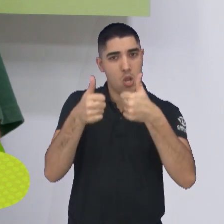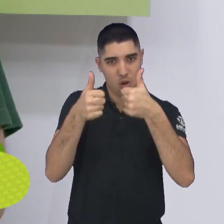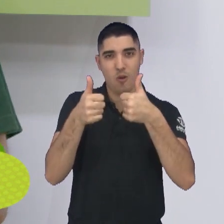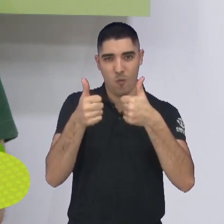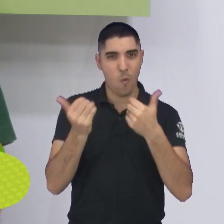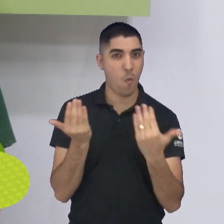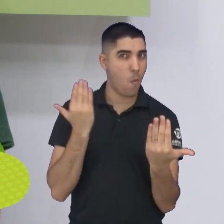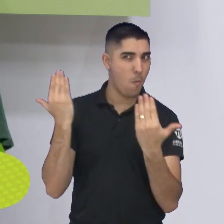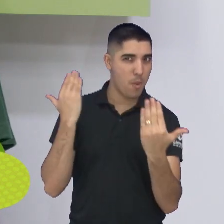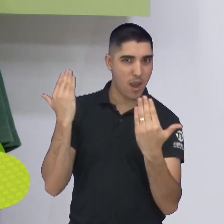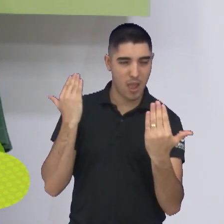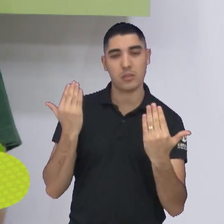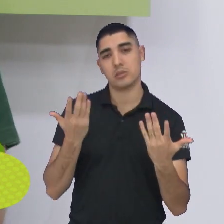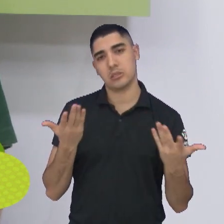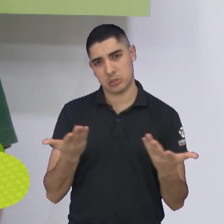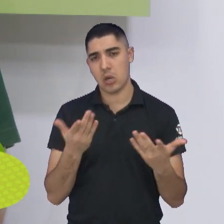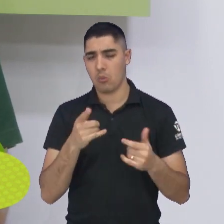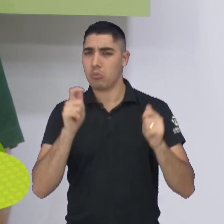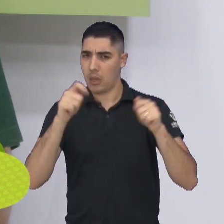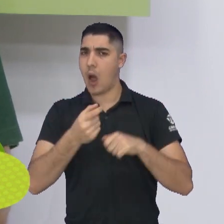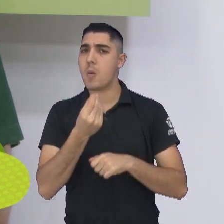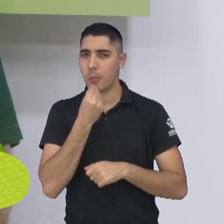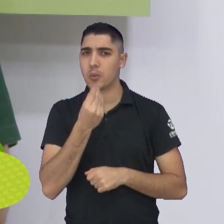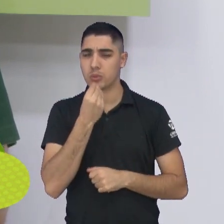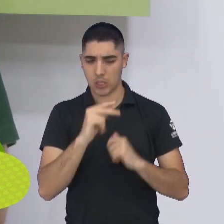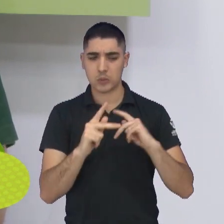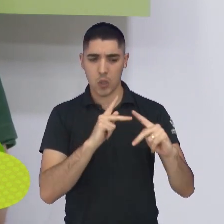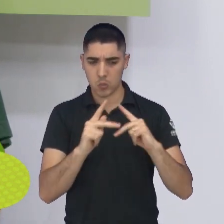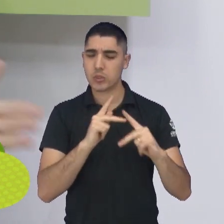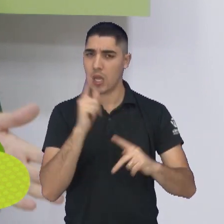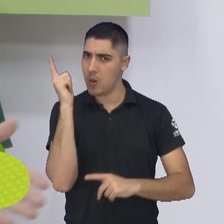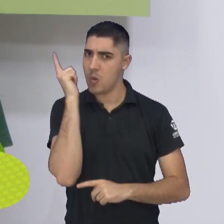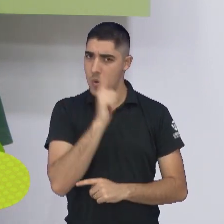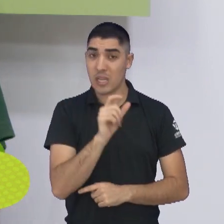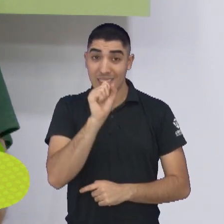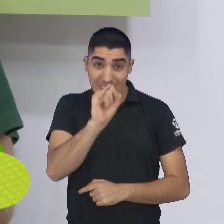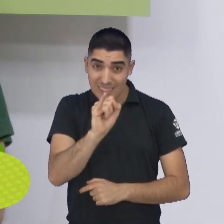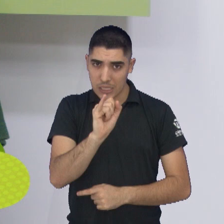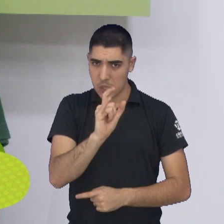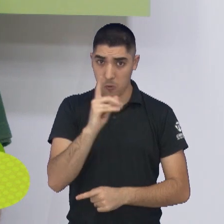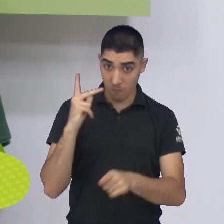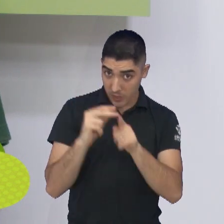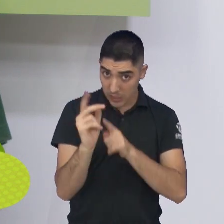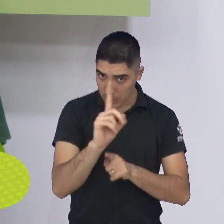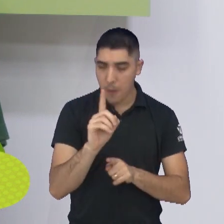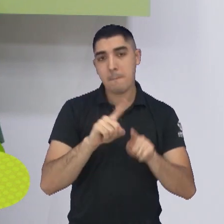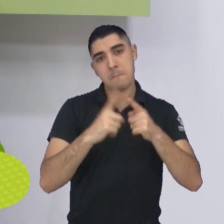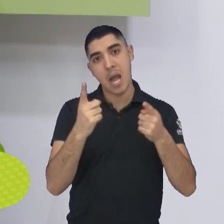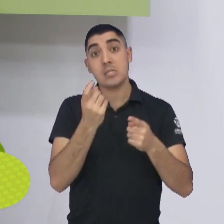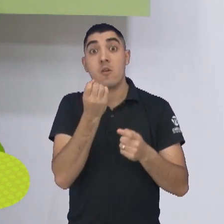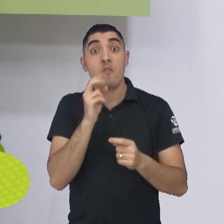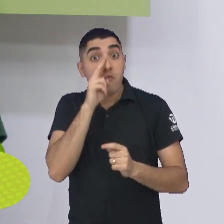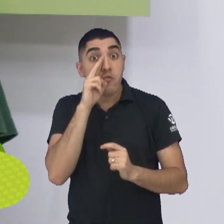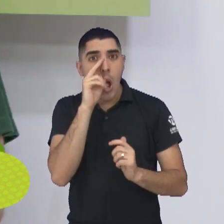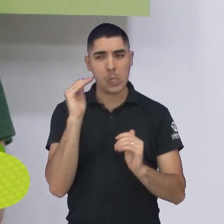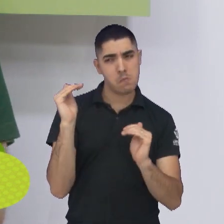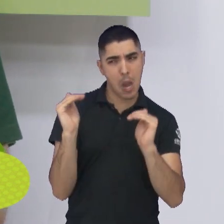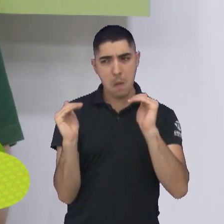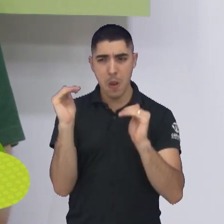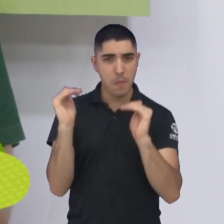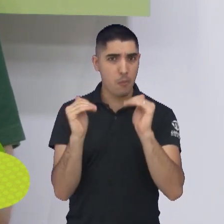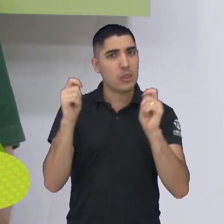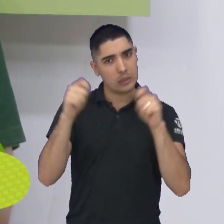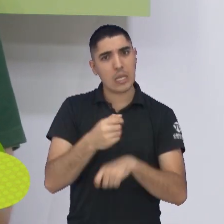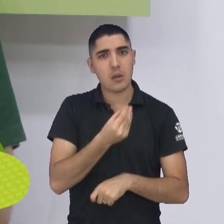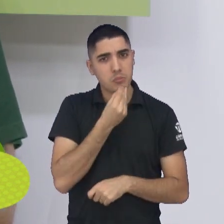para cá. Então tem grandes chances aí de, se não vencer, pelo menos fazer um bom jogo lá contra o Guarulhos e trazer para